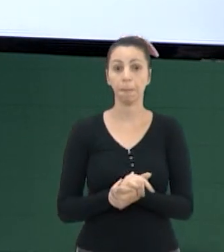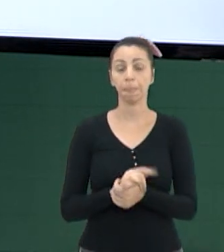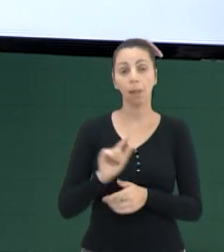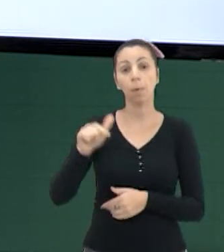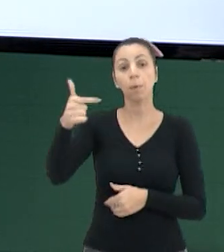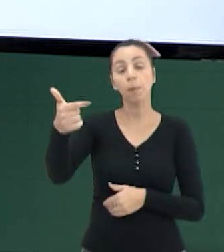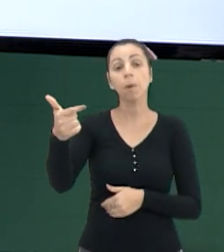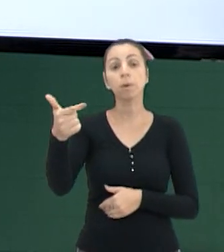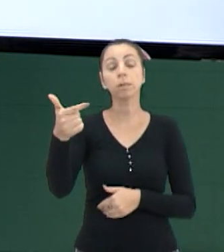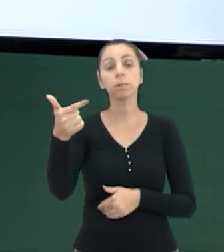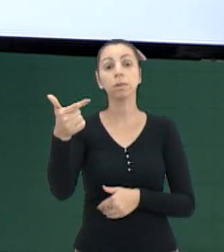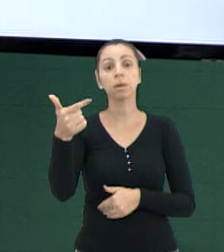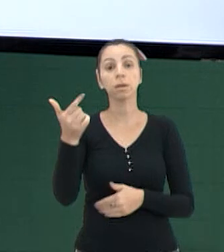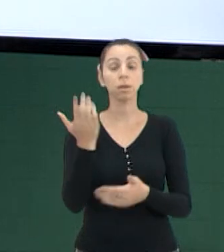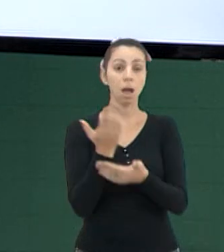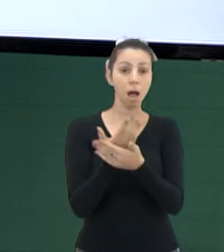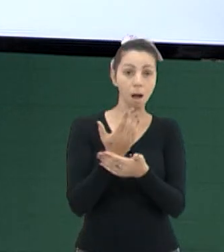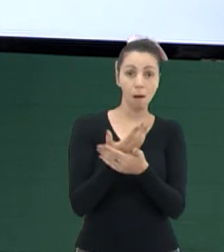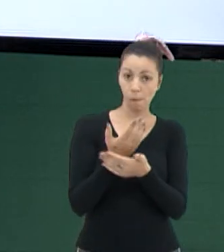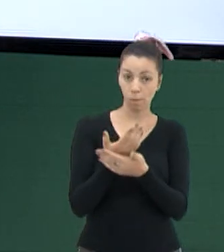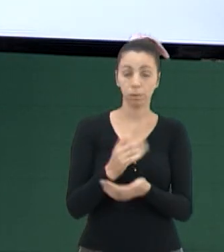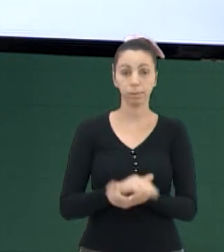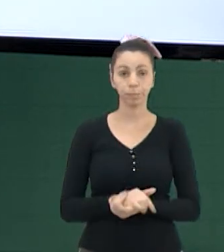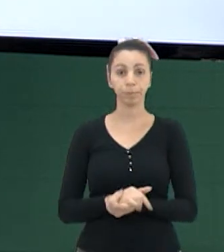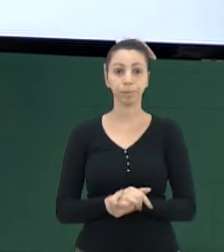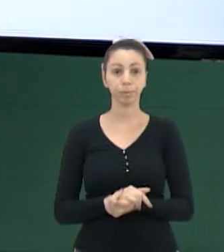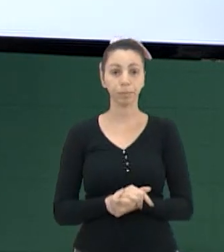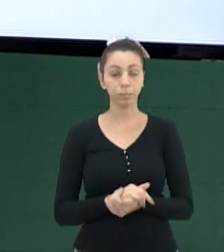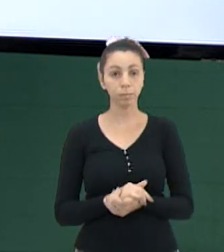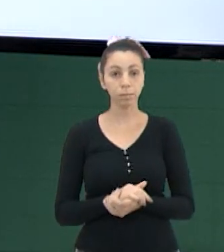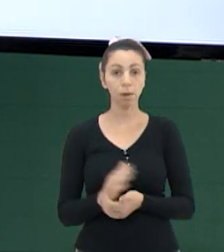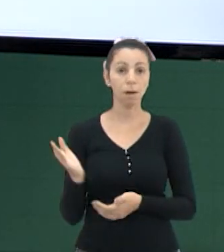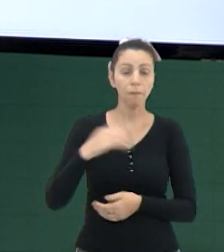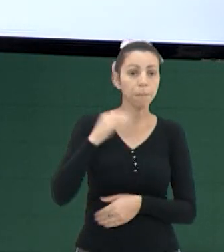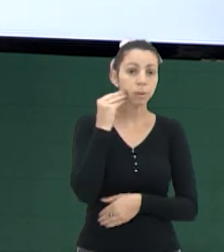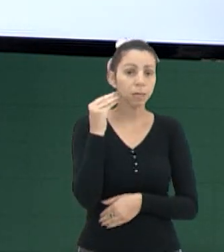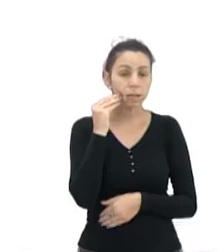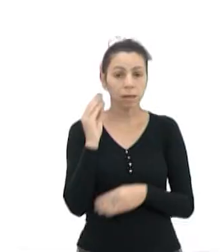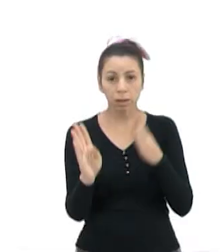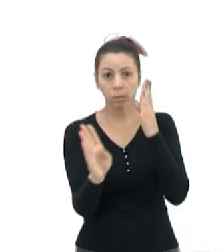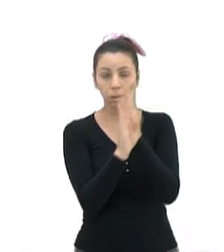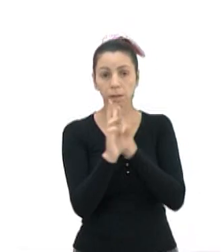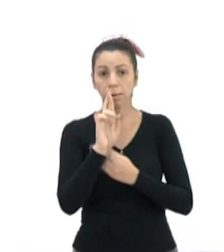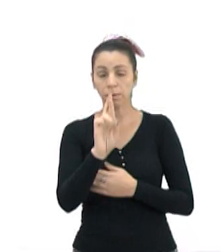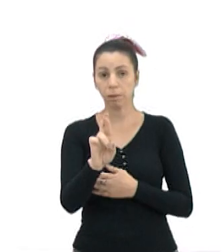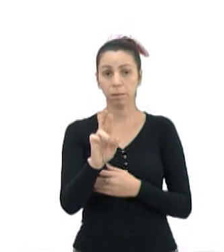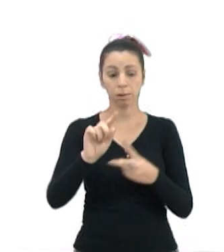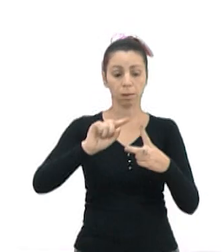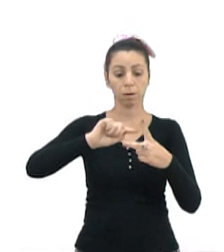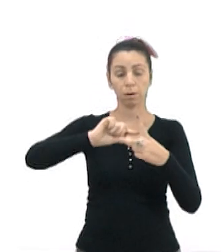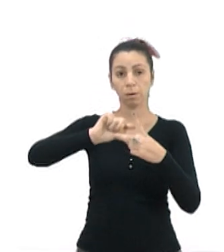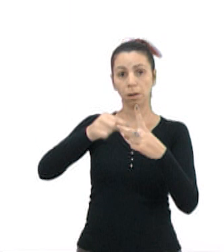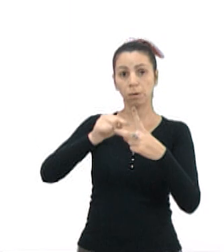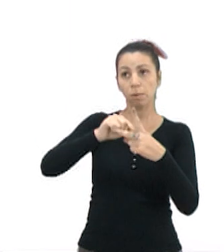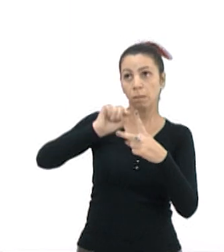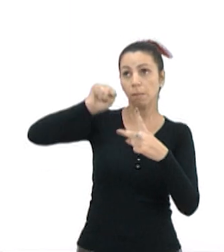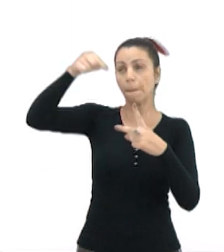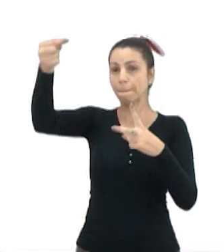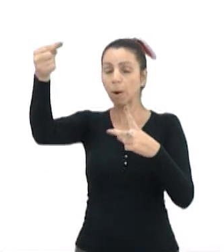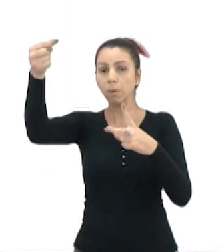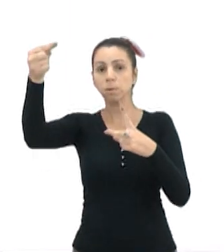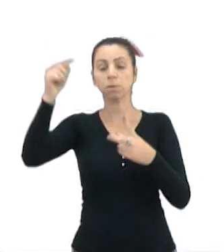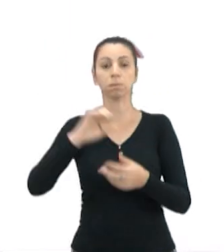nos próximos capítulos das nossas aulas. Então, vamos lá? Vamos tentar resolver ângulos opostos pelo vértice.